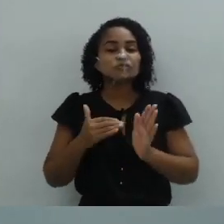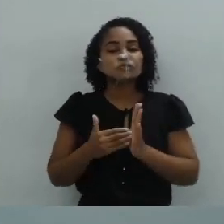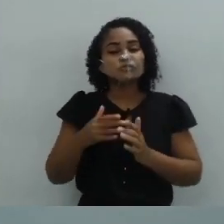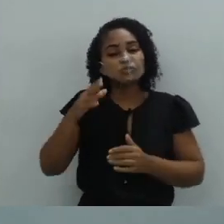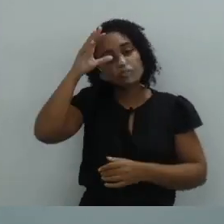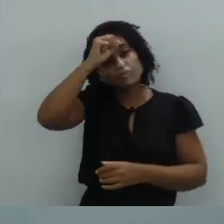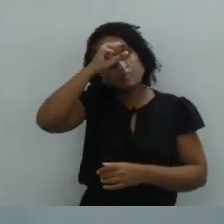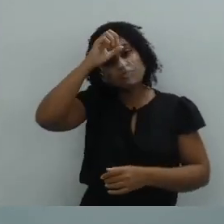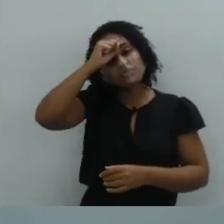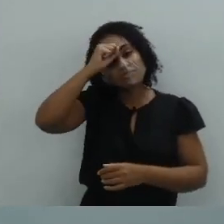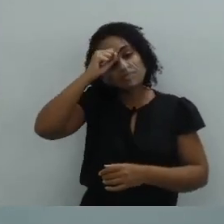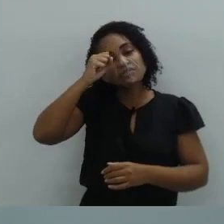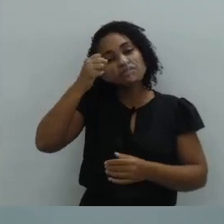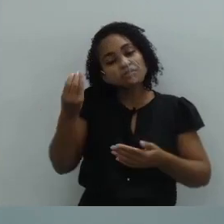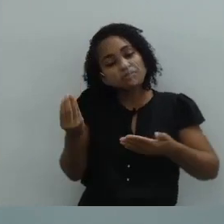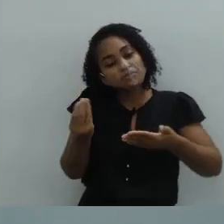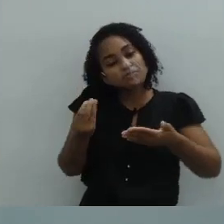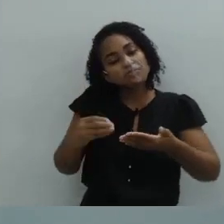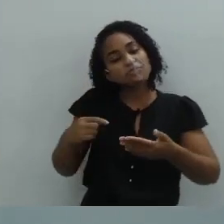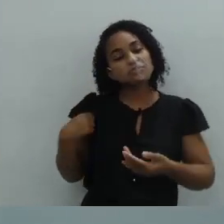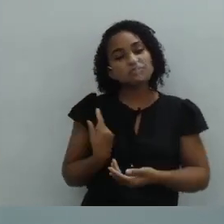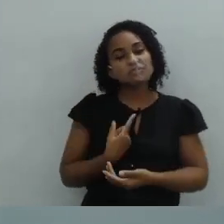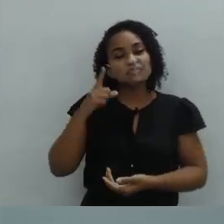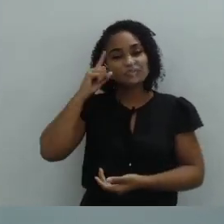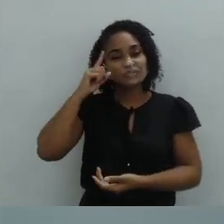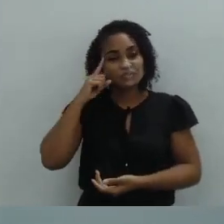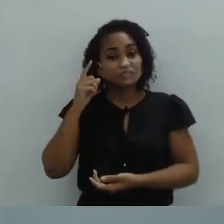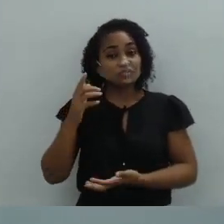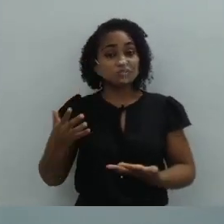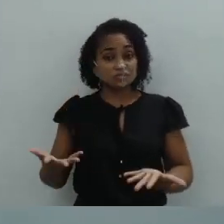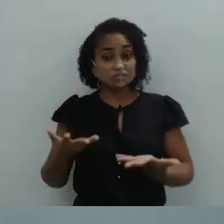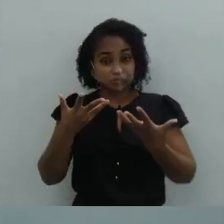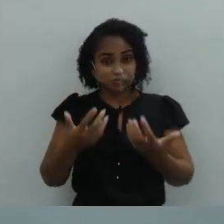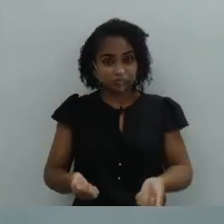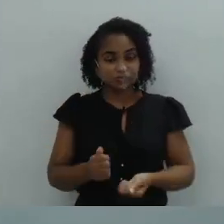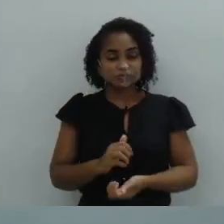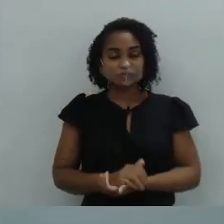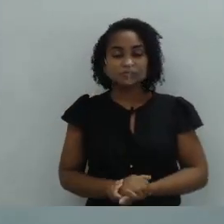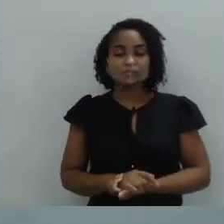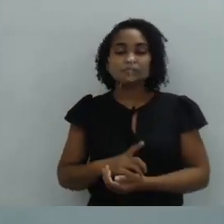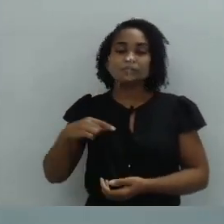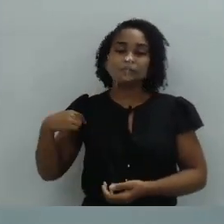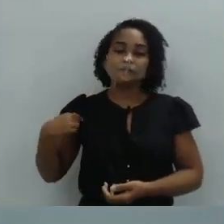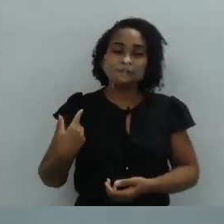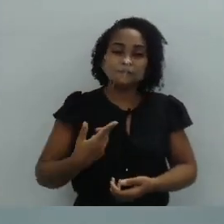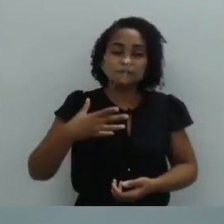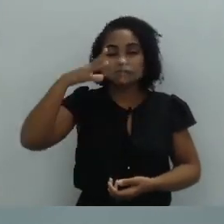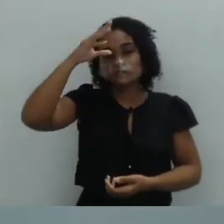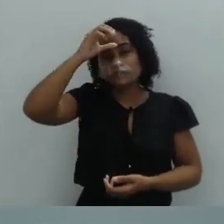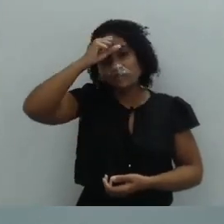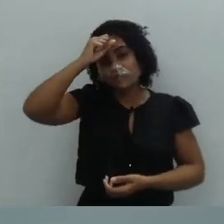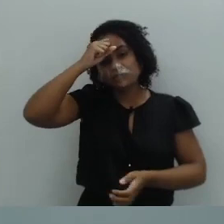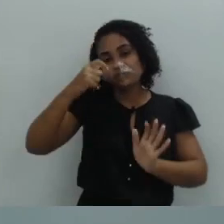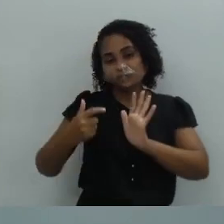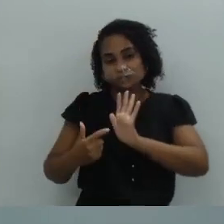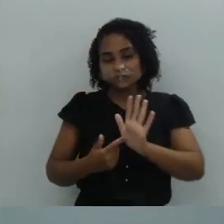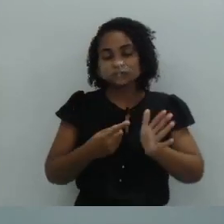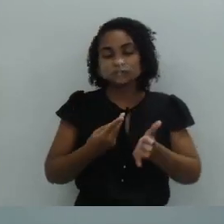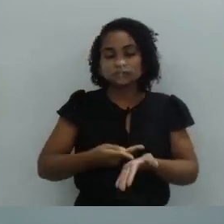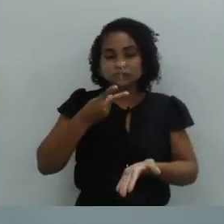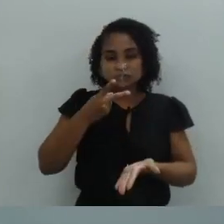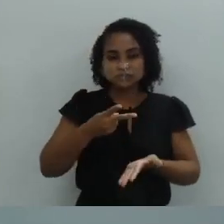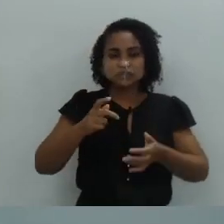está aprendendo é para pôr em prática no nosso dia a dia. Então vamos lá. A gente apresenta a situação,